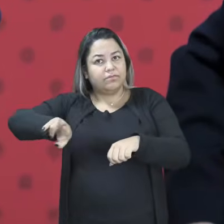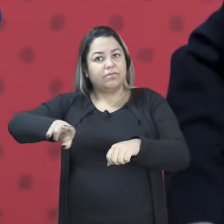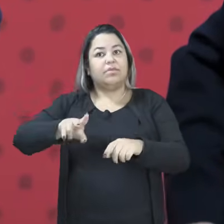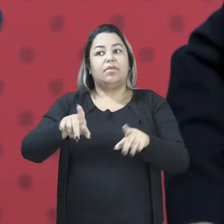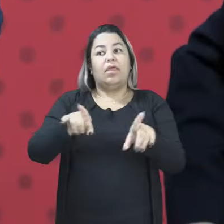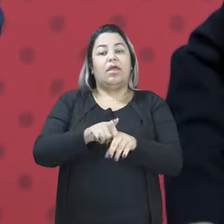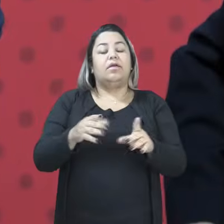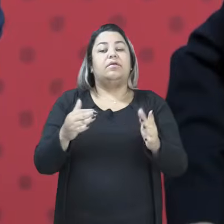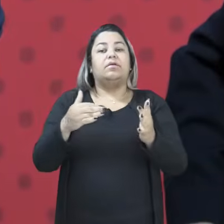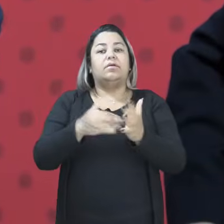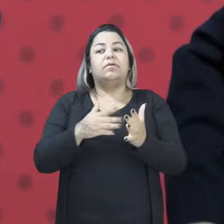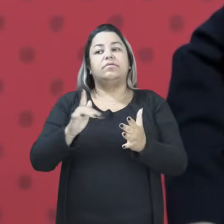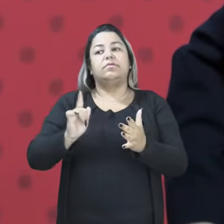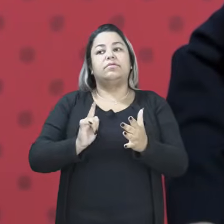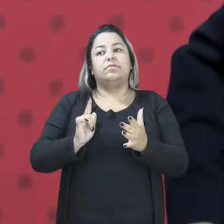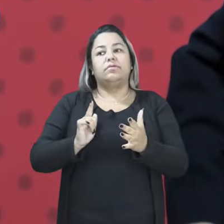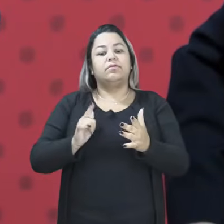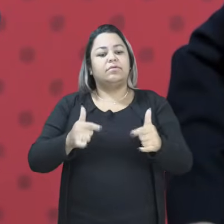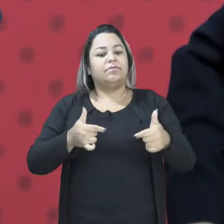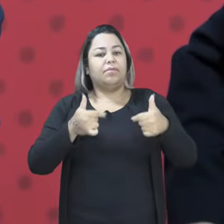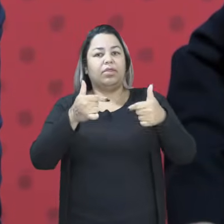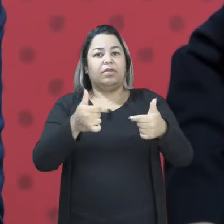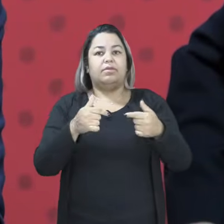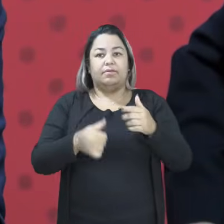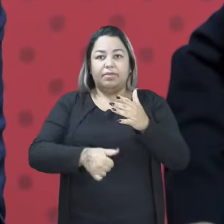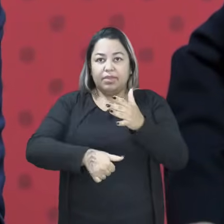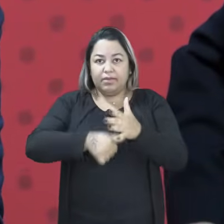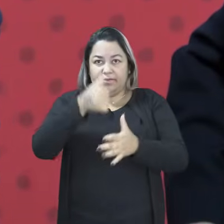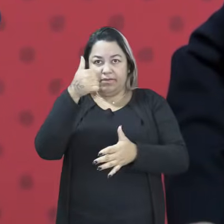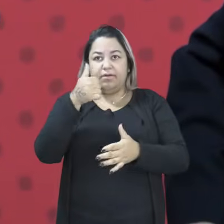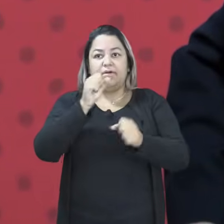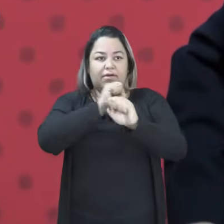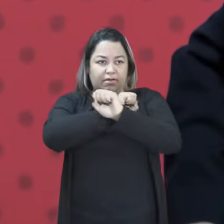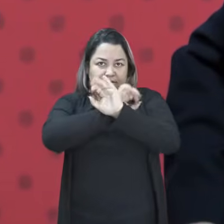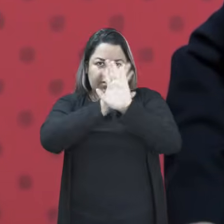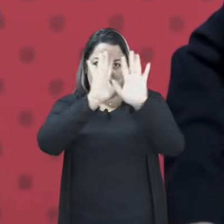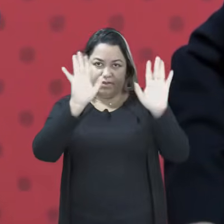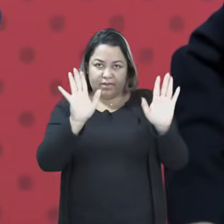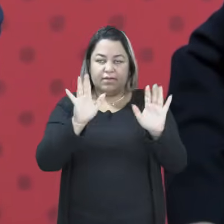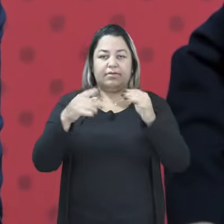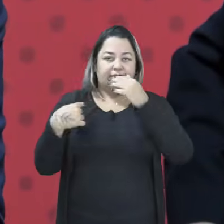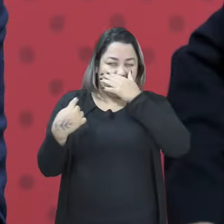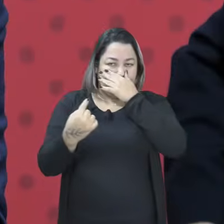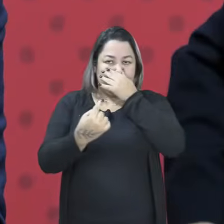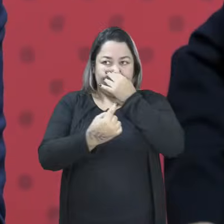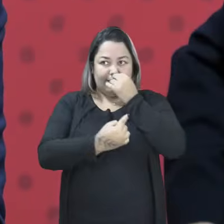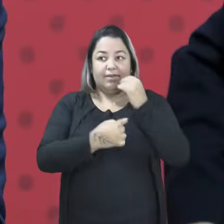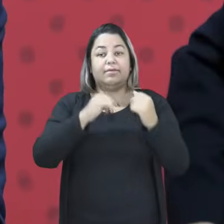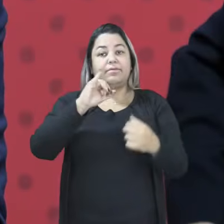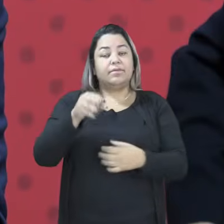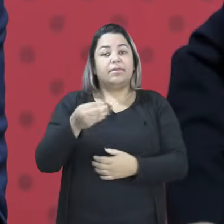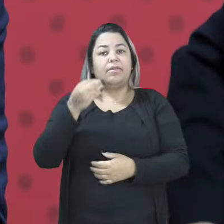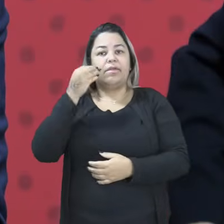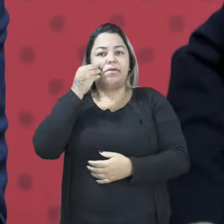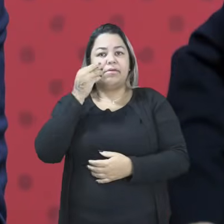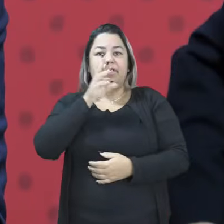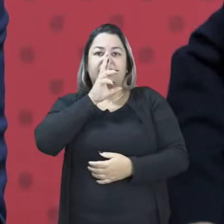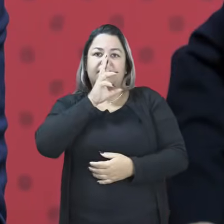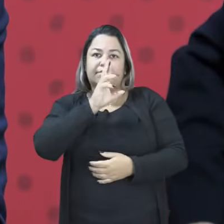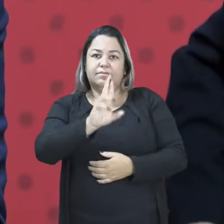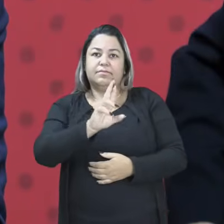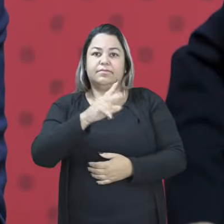são vários desafios. Primeiro, evidente, nós aproveitarmos esse resultado do PED, que é a